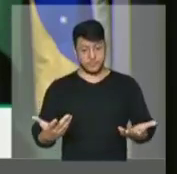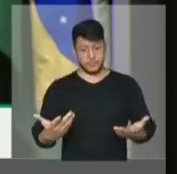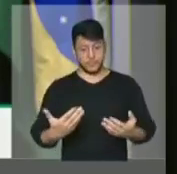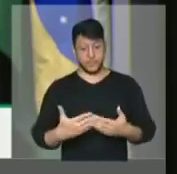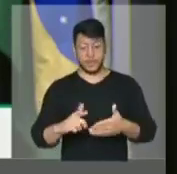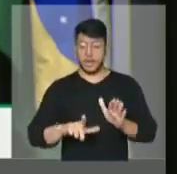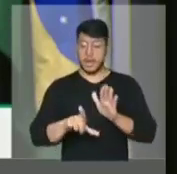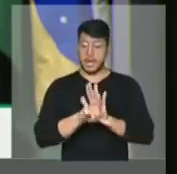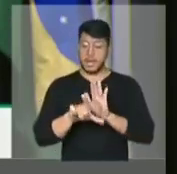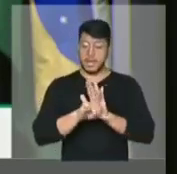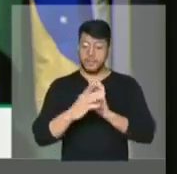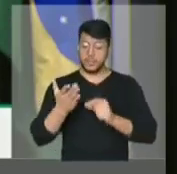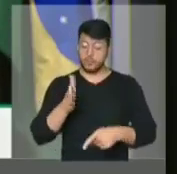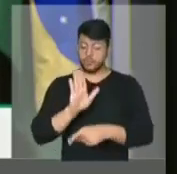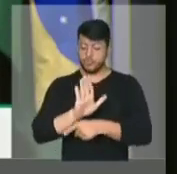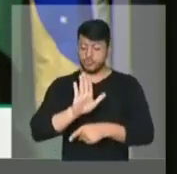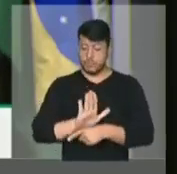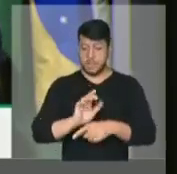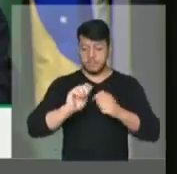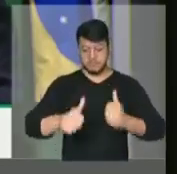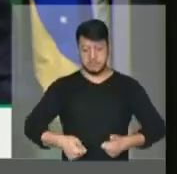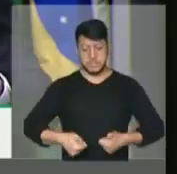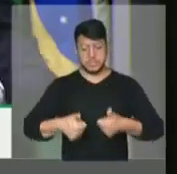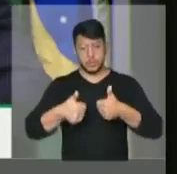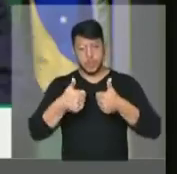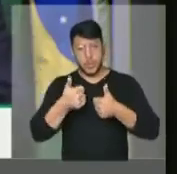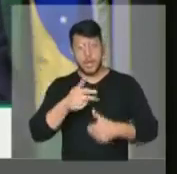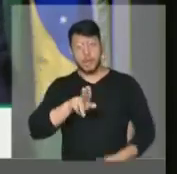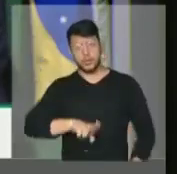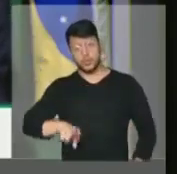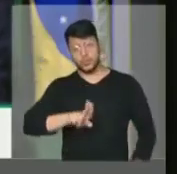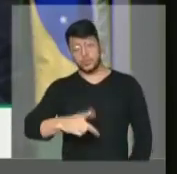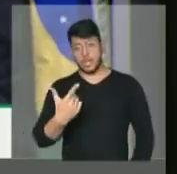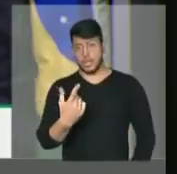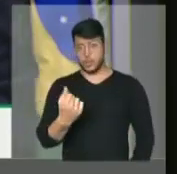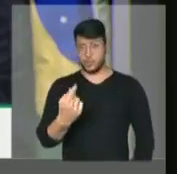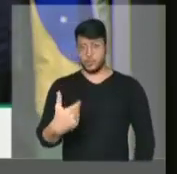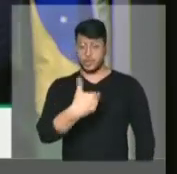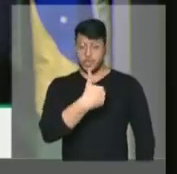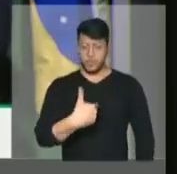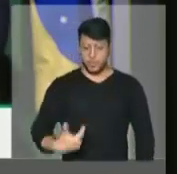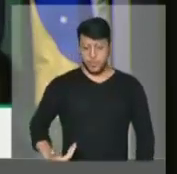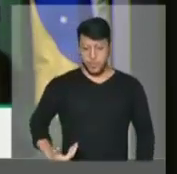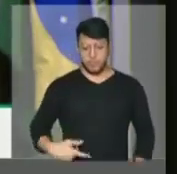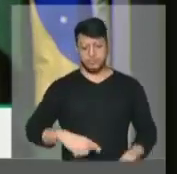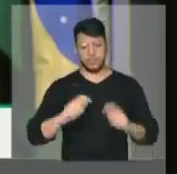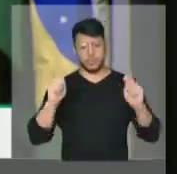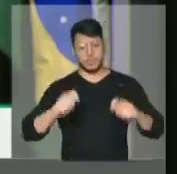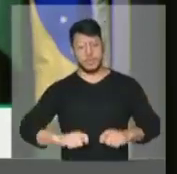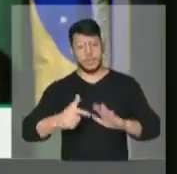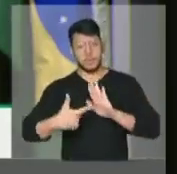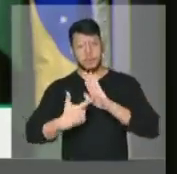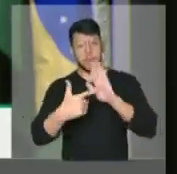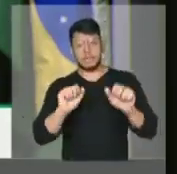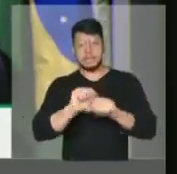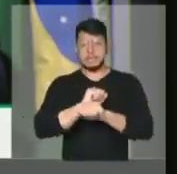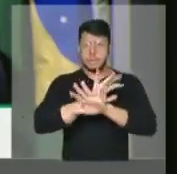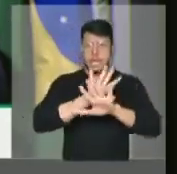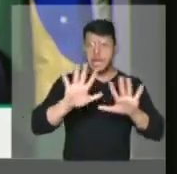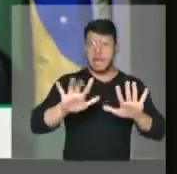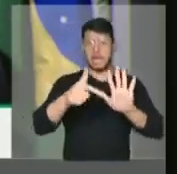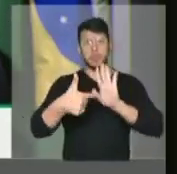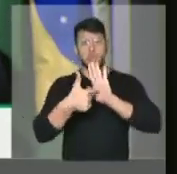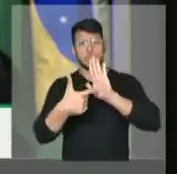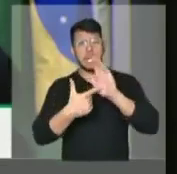trarão na agilidade e na condução do dinheiro público, visando uma maior transparência, uma